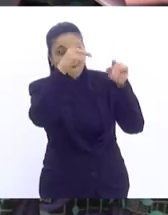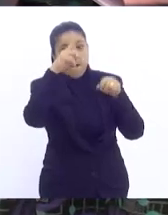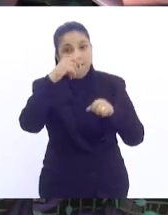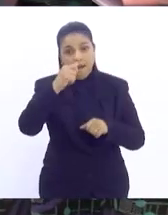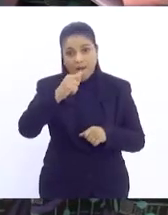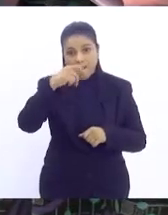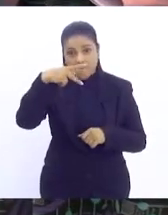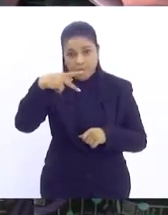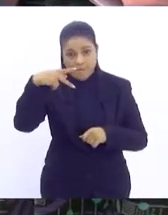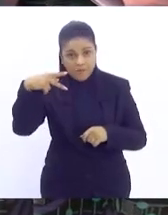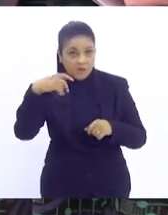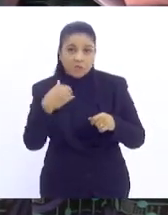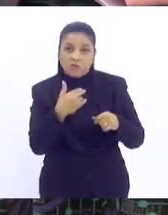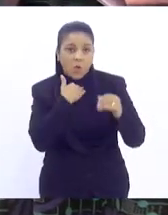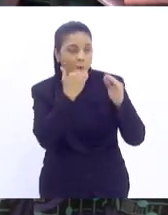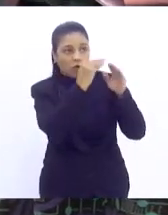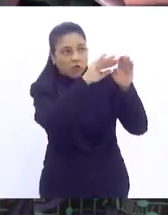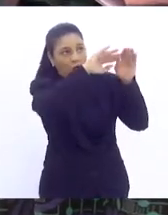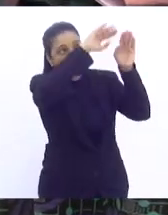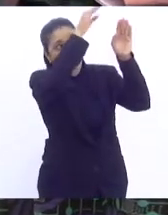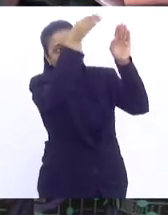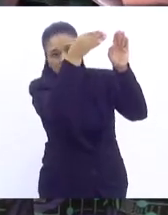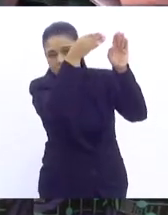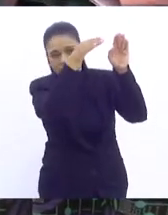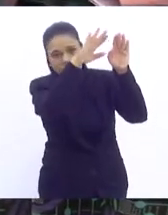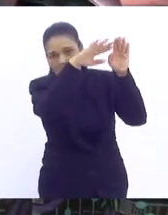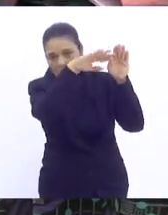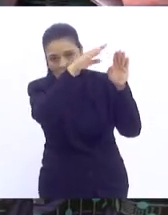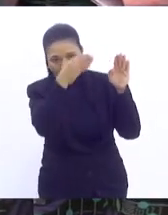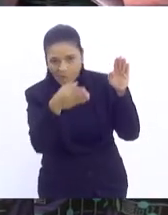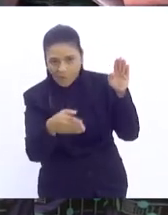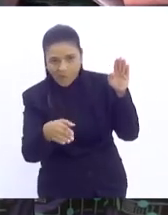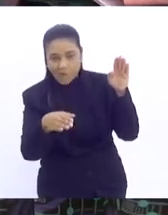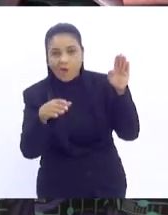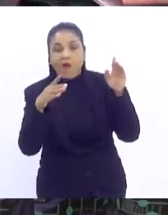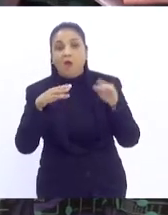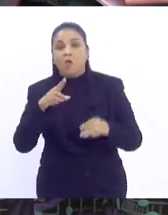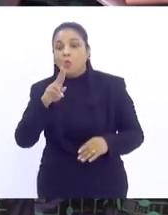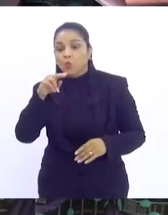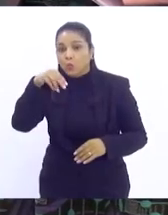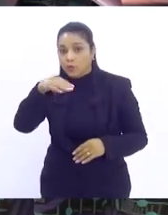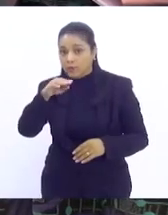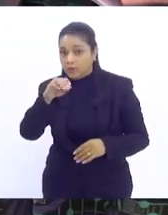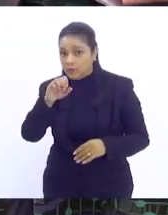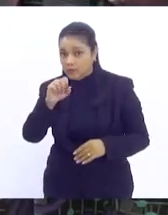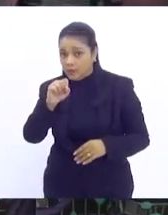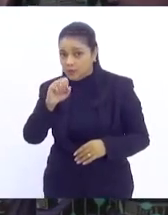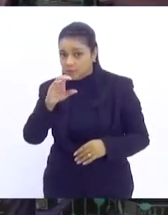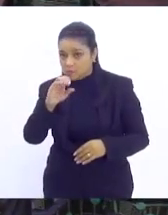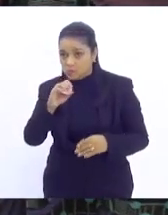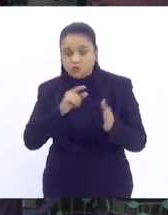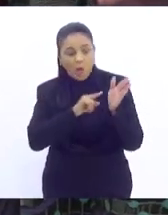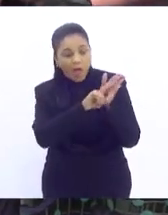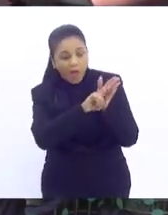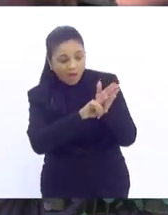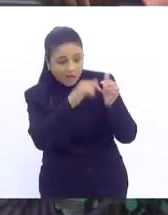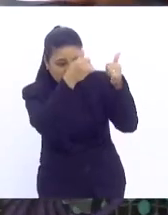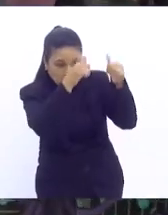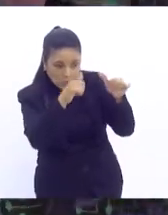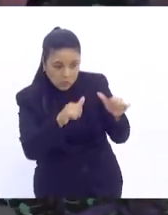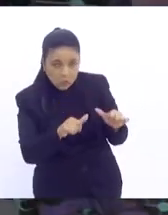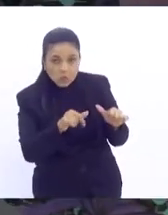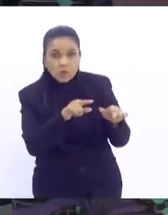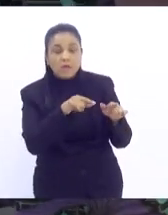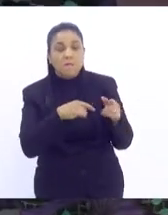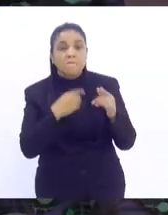ampliar e a Unesco que declarou Pão de Açúcar patrimônio já tá avaliando retirar isso que vai causar um prejuízo